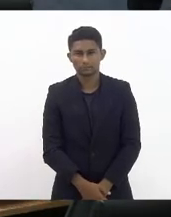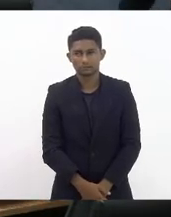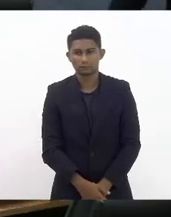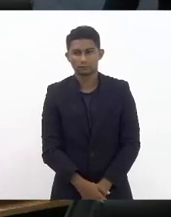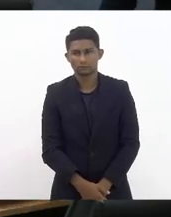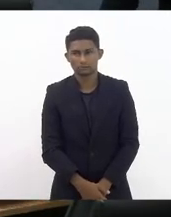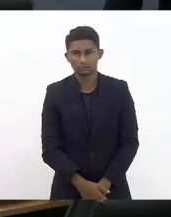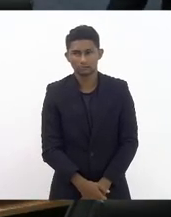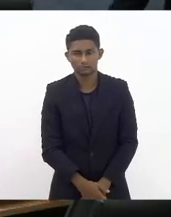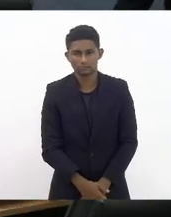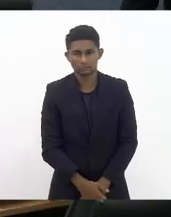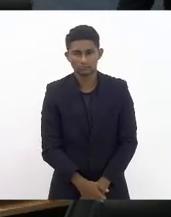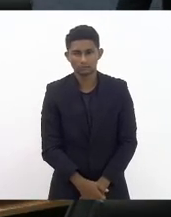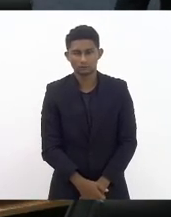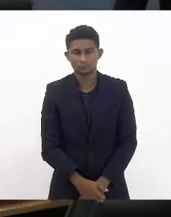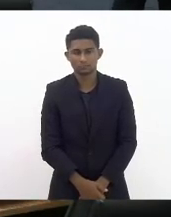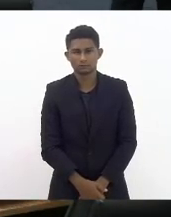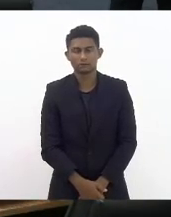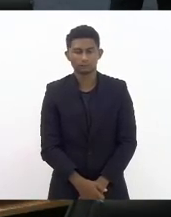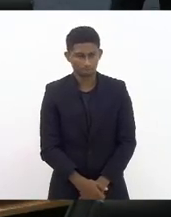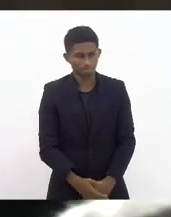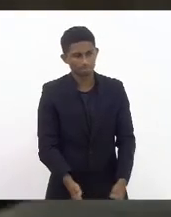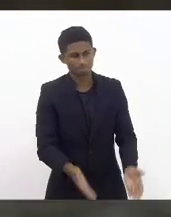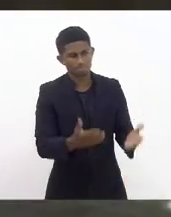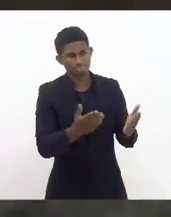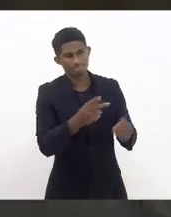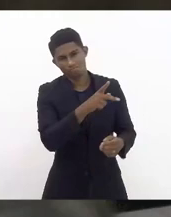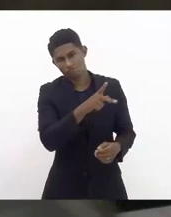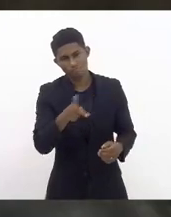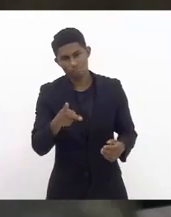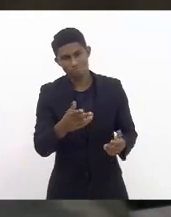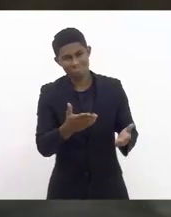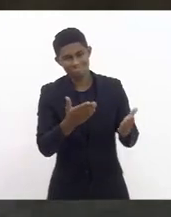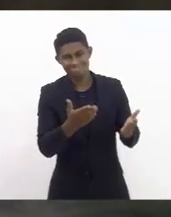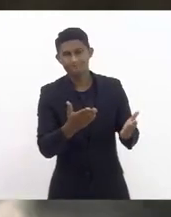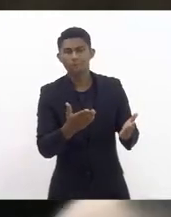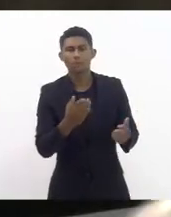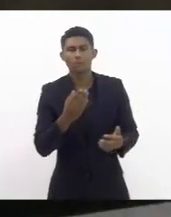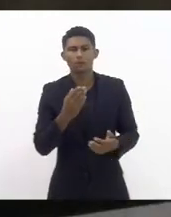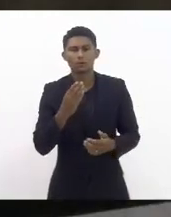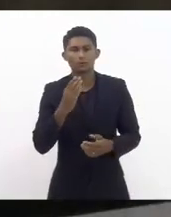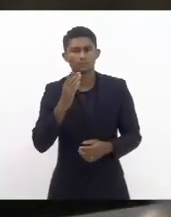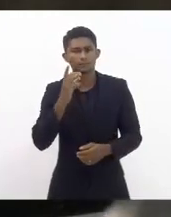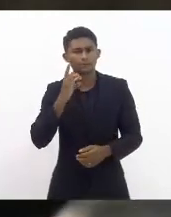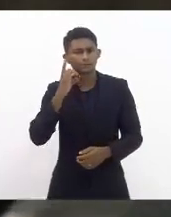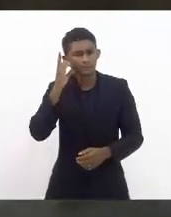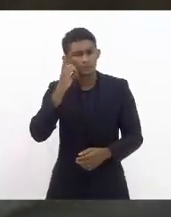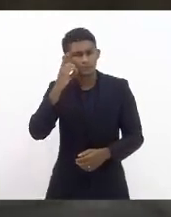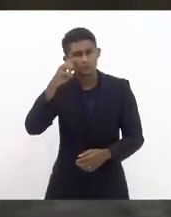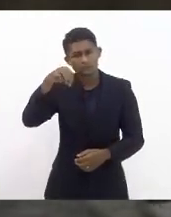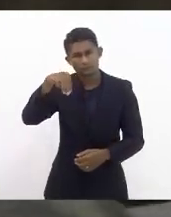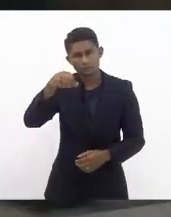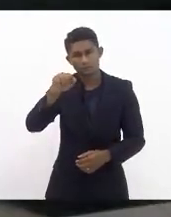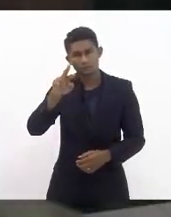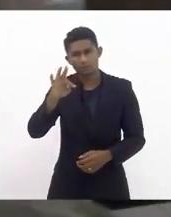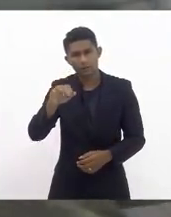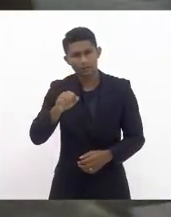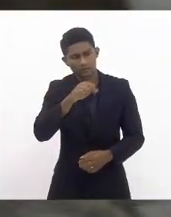Deputado André Siciliano, esse é um projeto importante apresentado pela deputada Marta Rocha, que